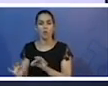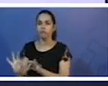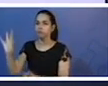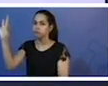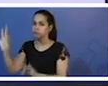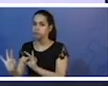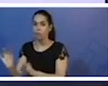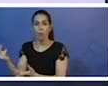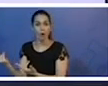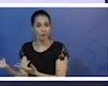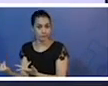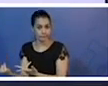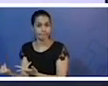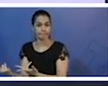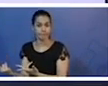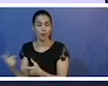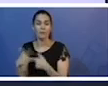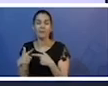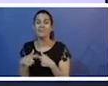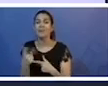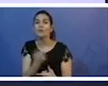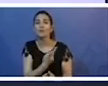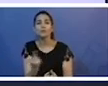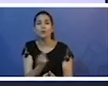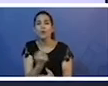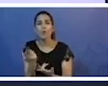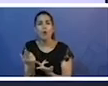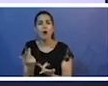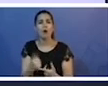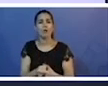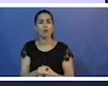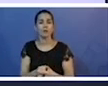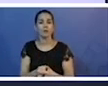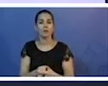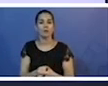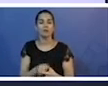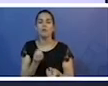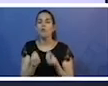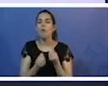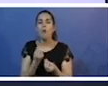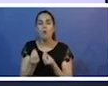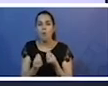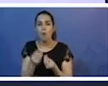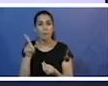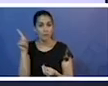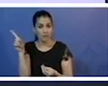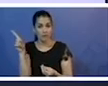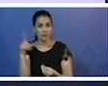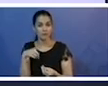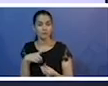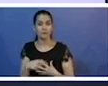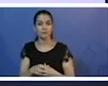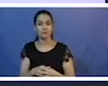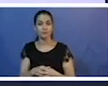medida desse, porque eles são iguais. Como isso daqui é um...